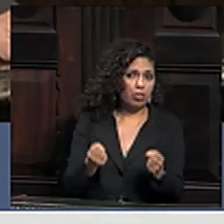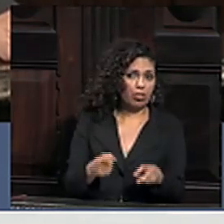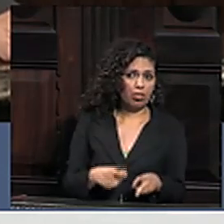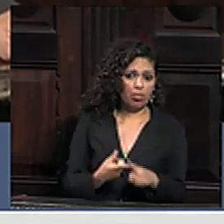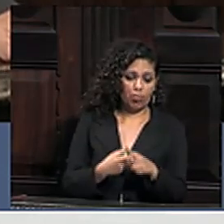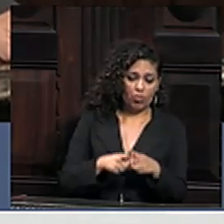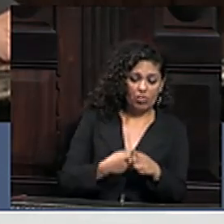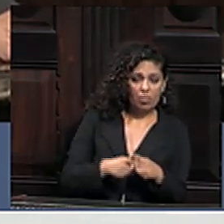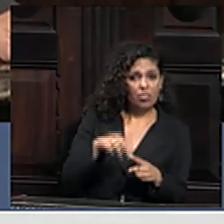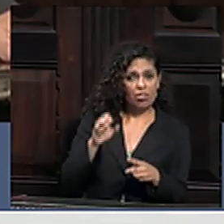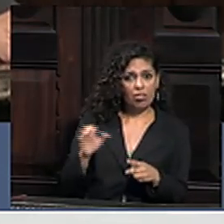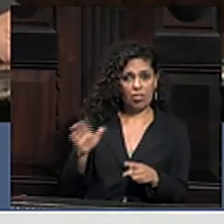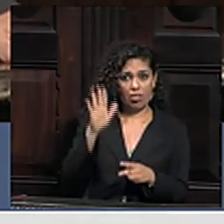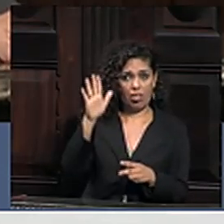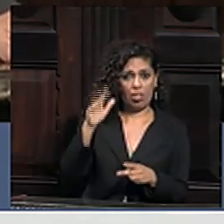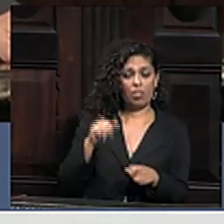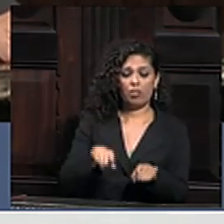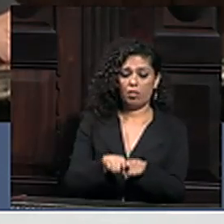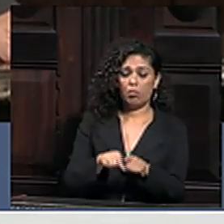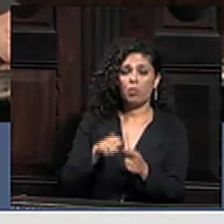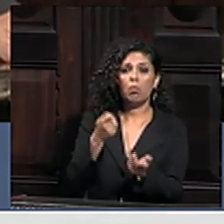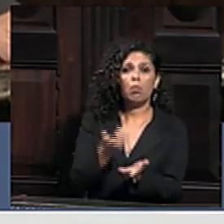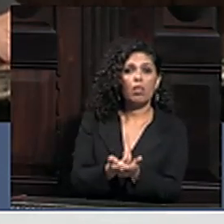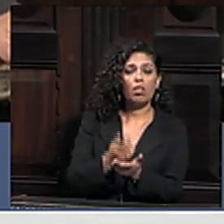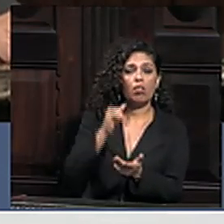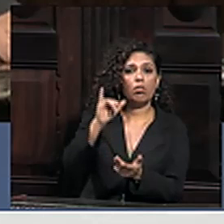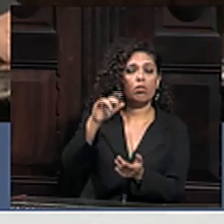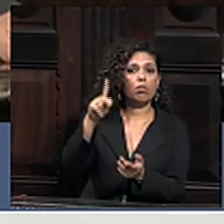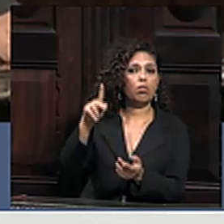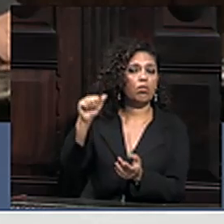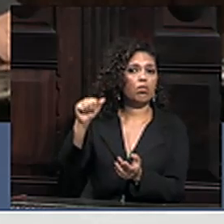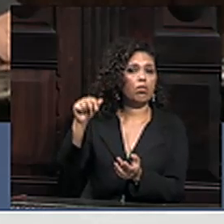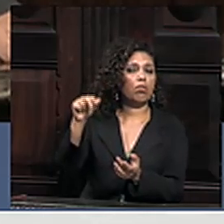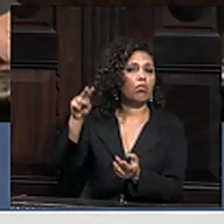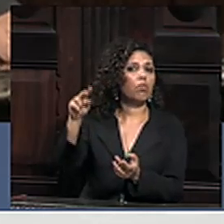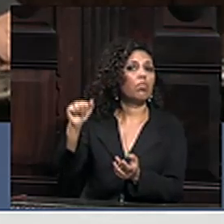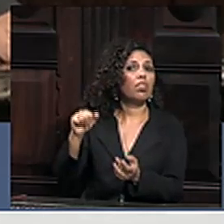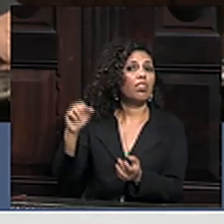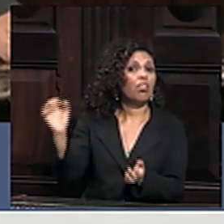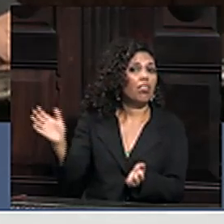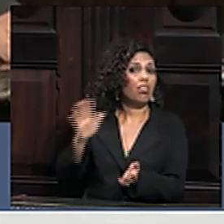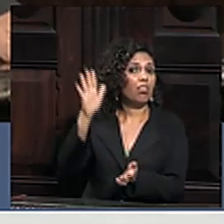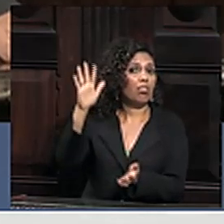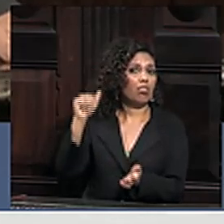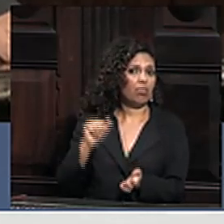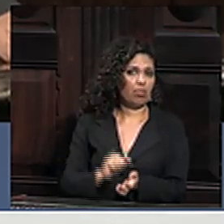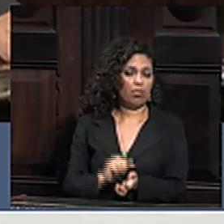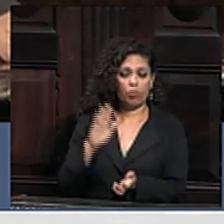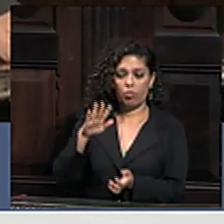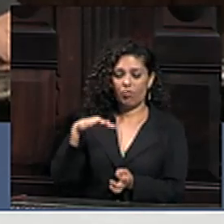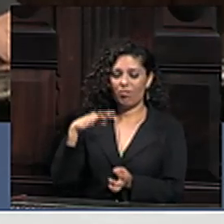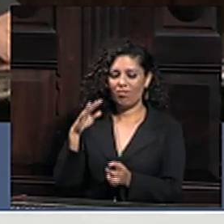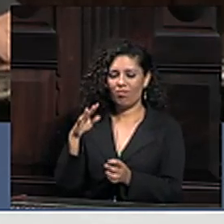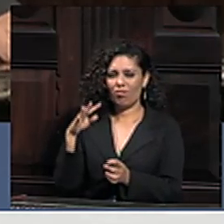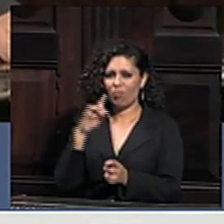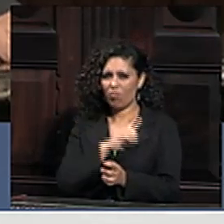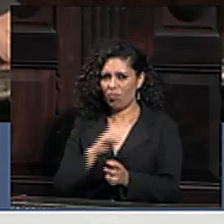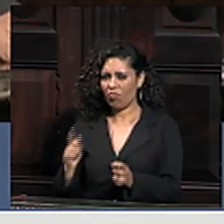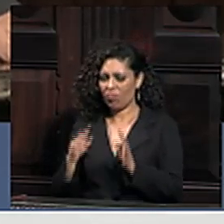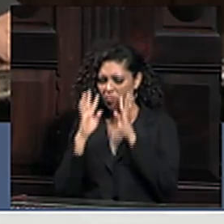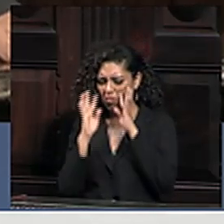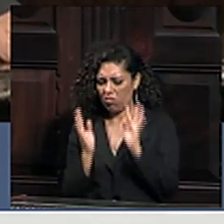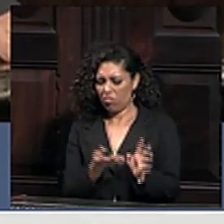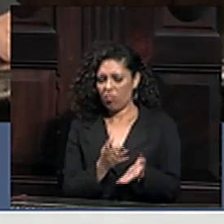porque existe um IPVA caríssimo e não existe a manutenção por parte do poder público.